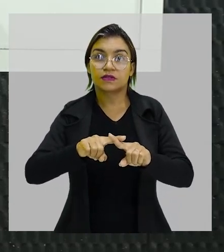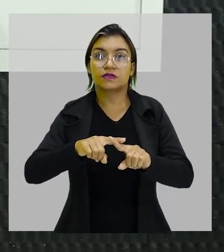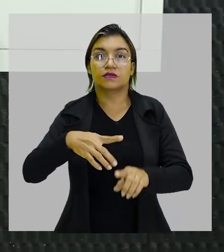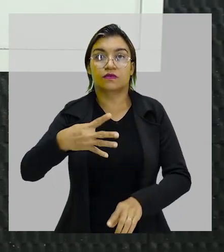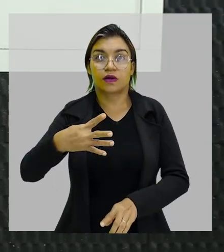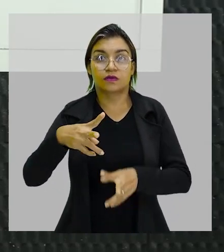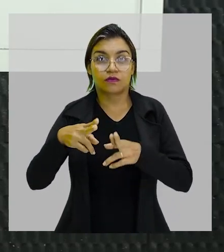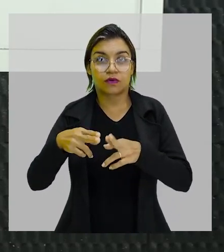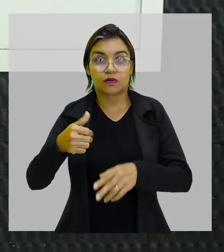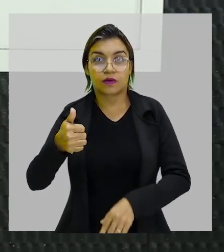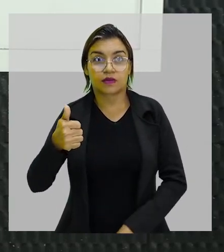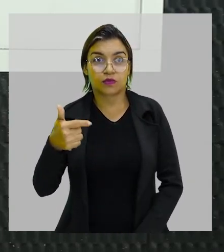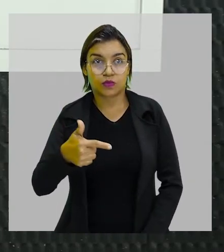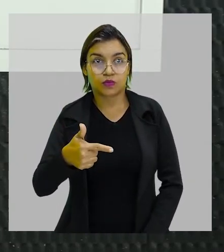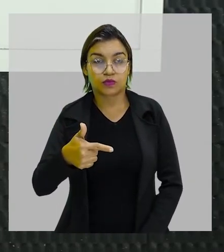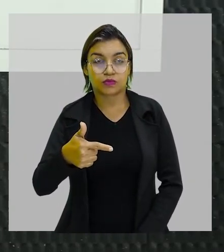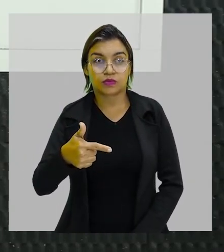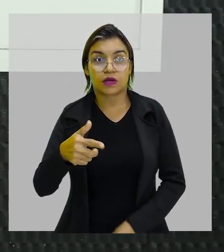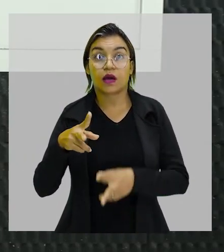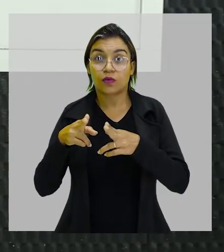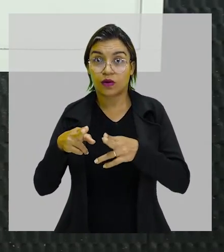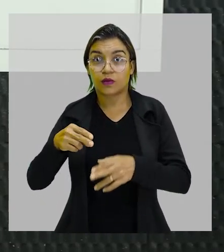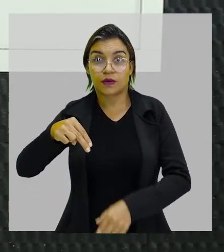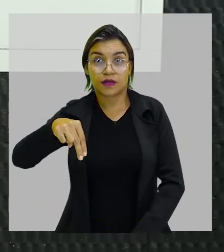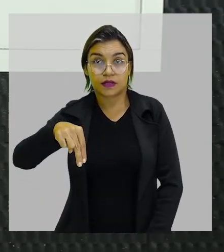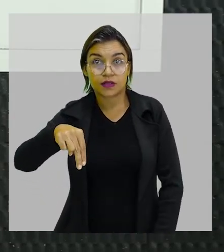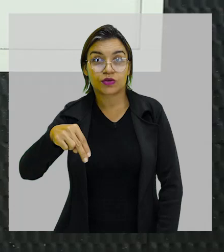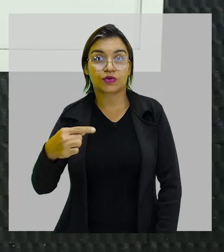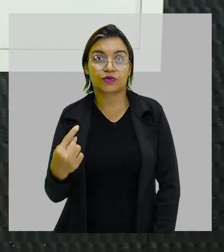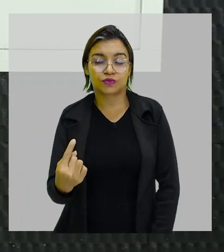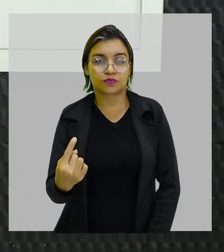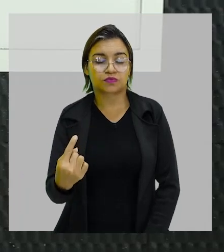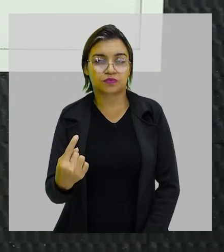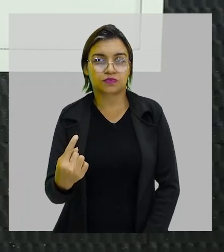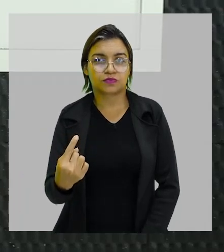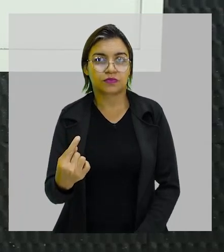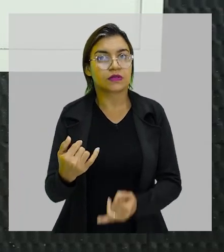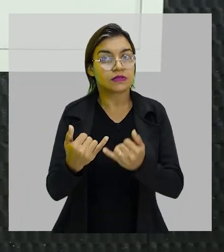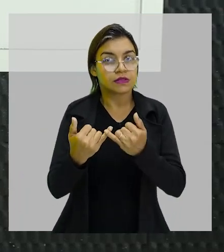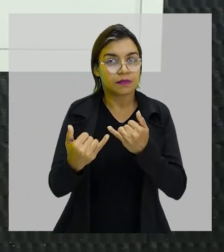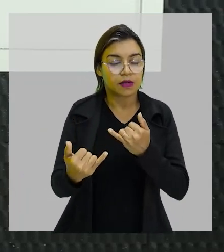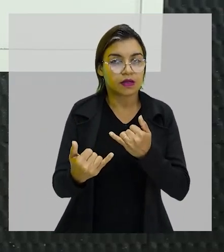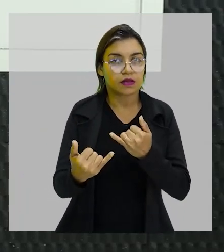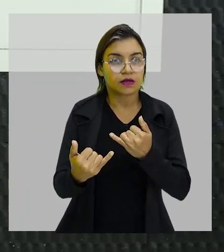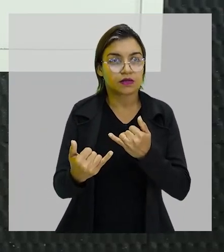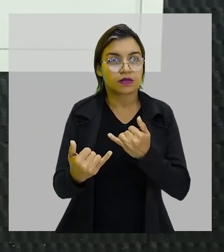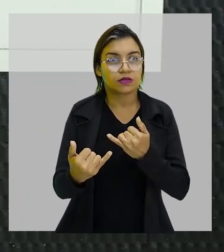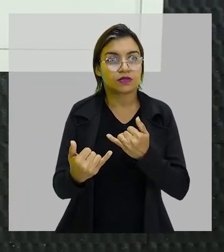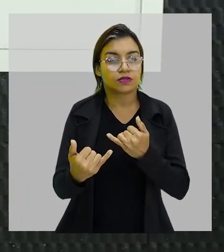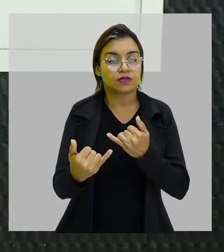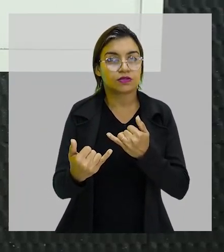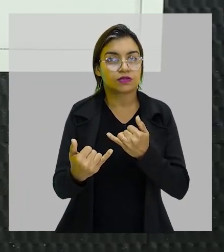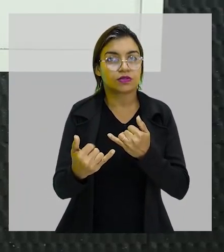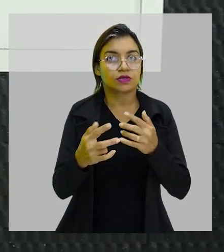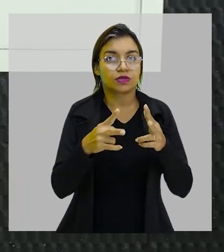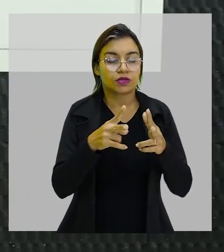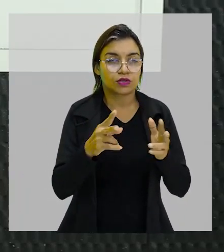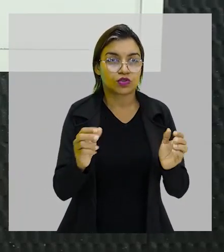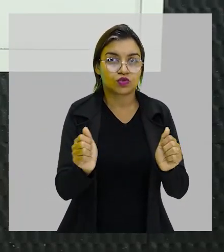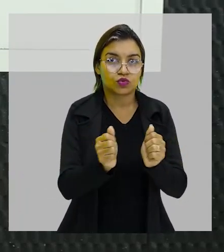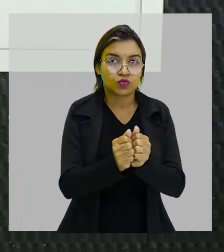igual a N1. Pronto. Quem é semelhante eu coloco de um lado, e quem for diferente eu coloco do